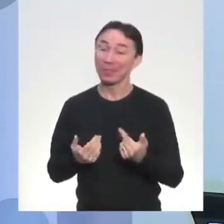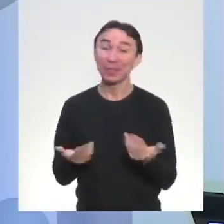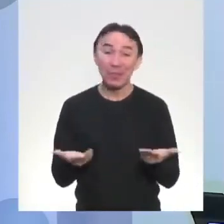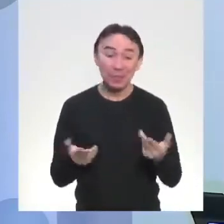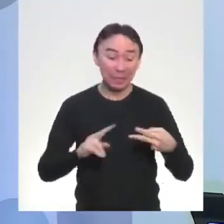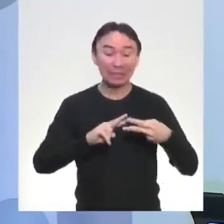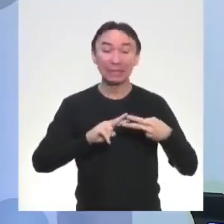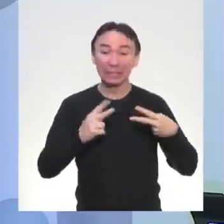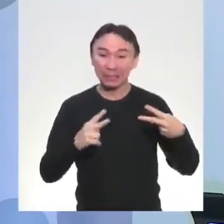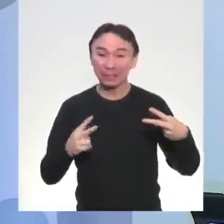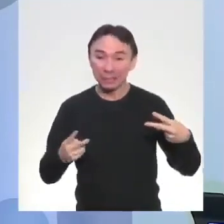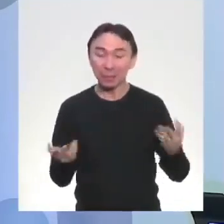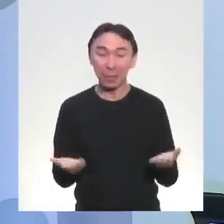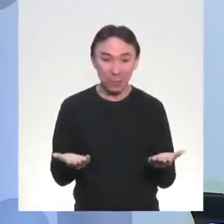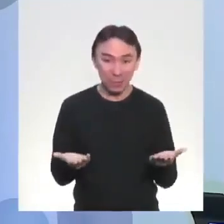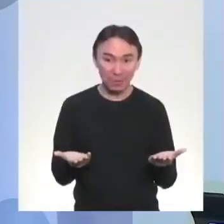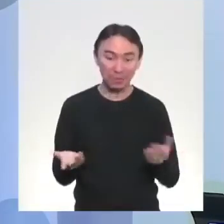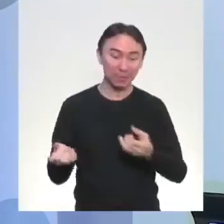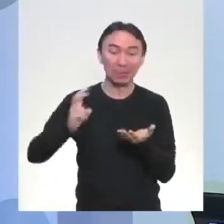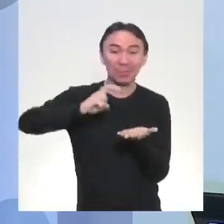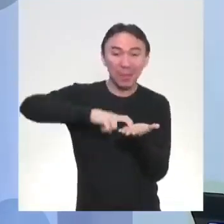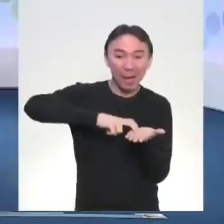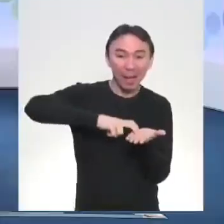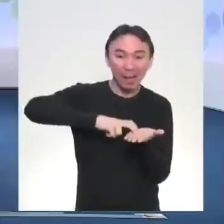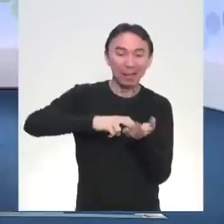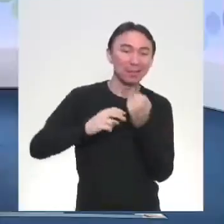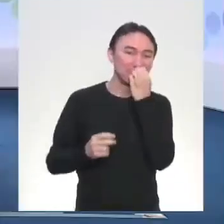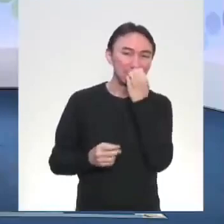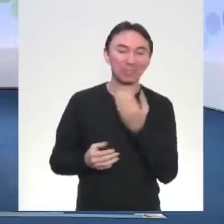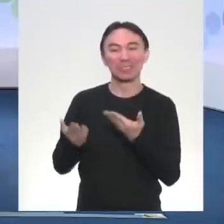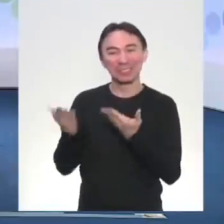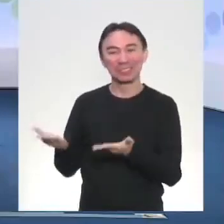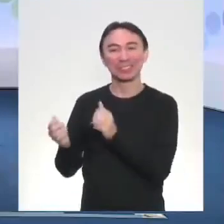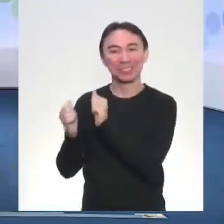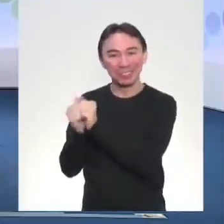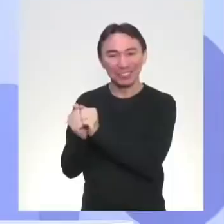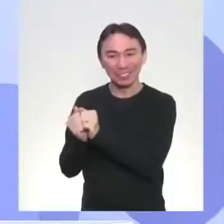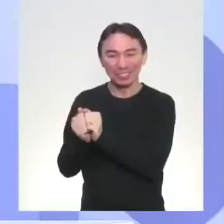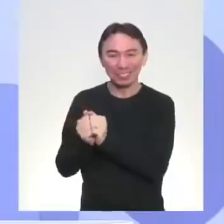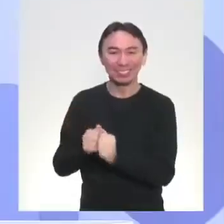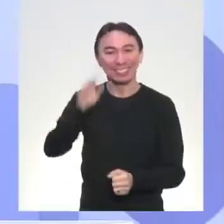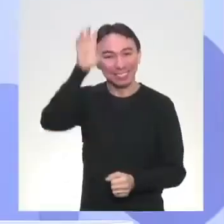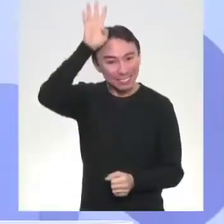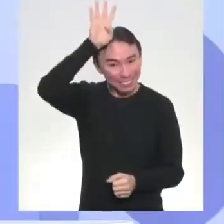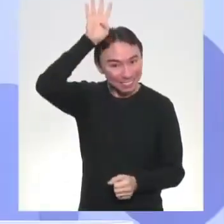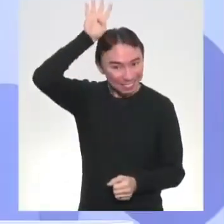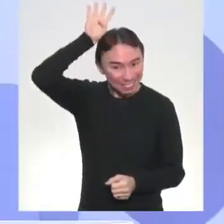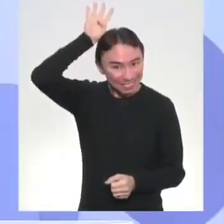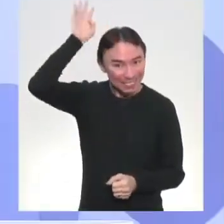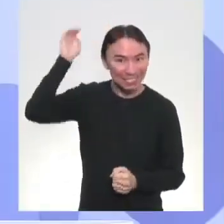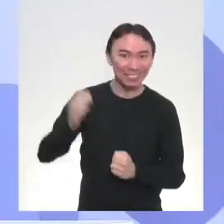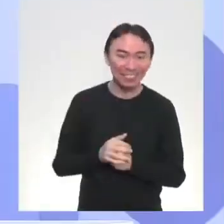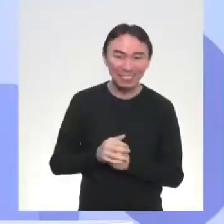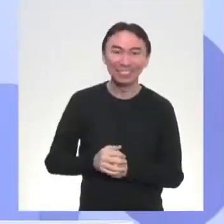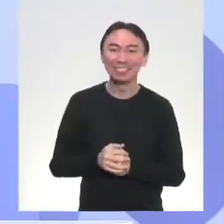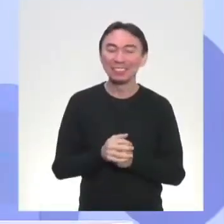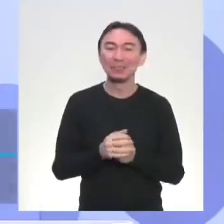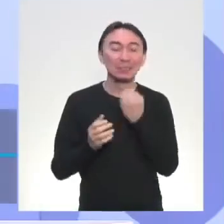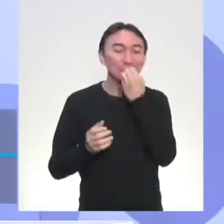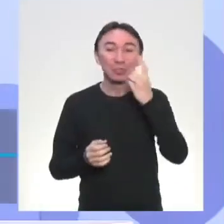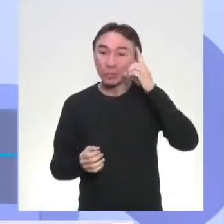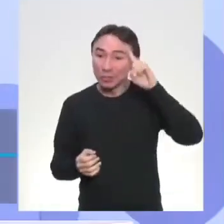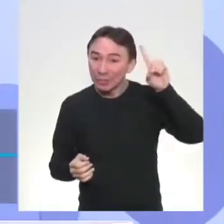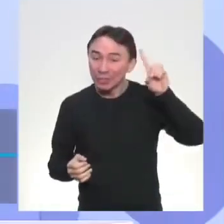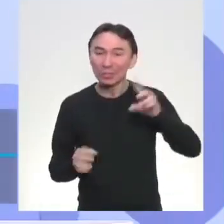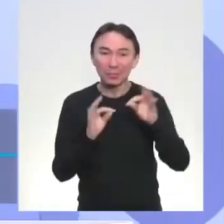manhã de segunda-feira de outono, ele, Osmar. Bom dia, Osmar. Bom dia, Tony. Bom dia a todos que nos acompanham aqui pelo